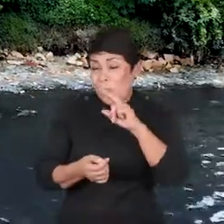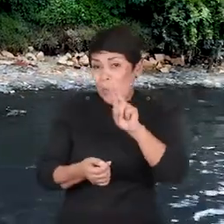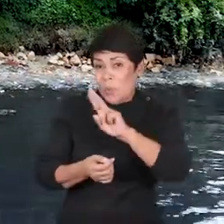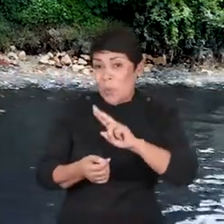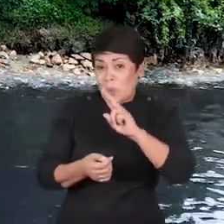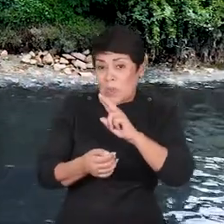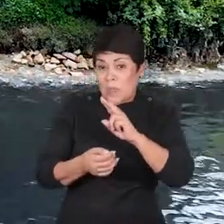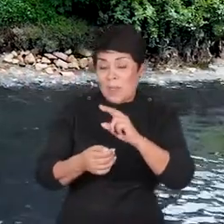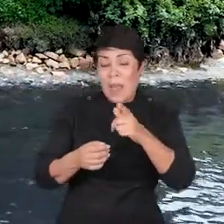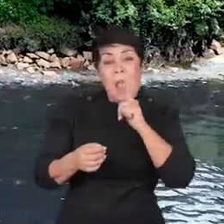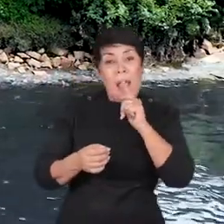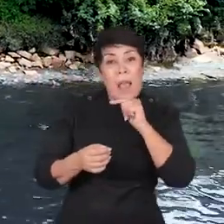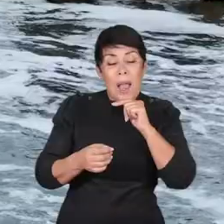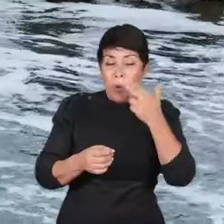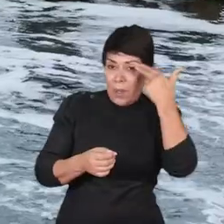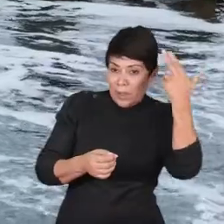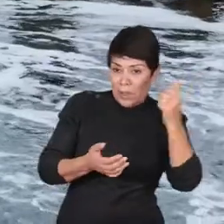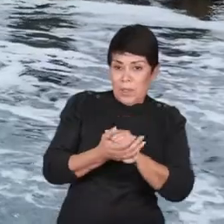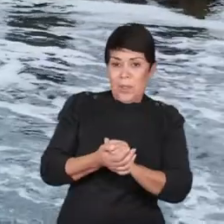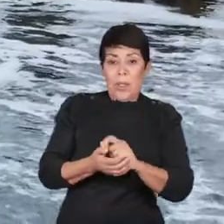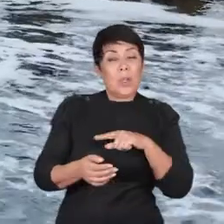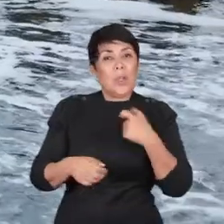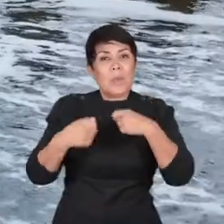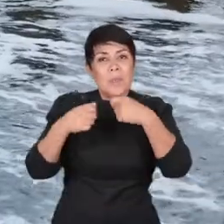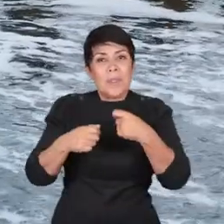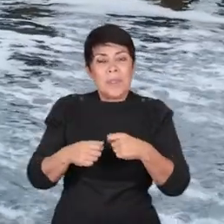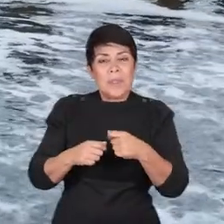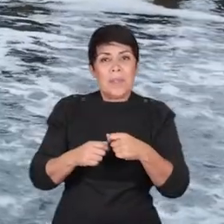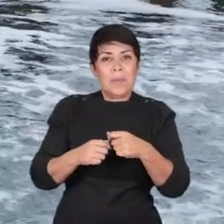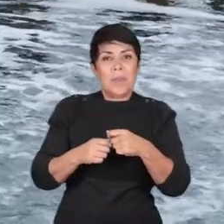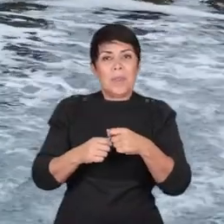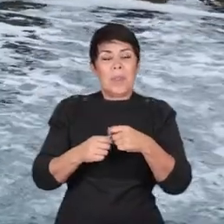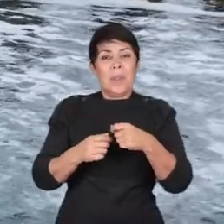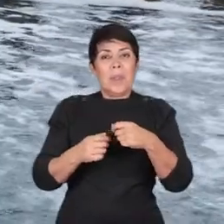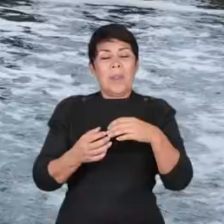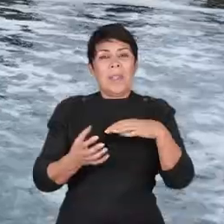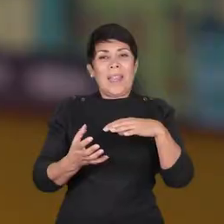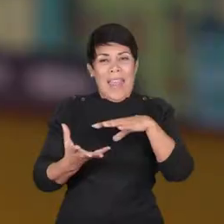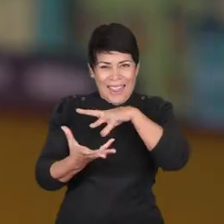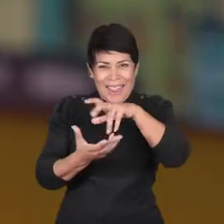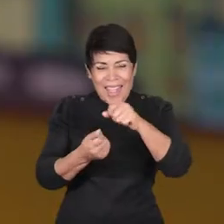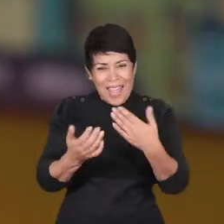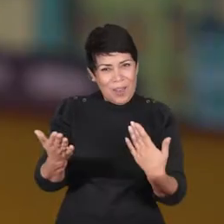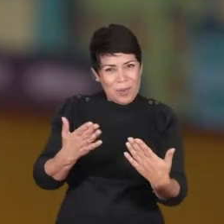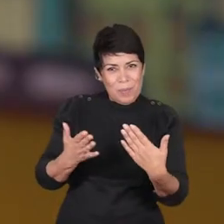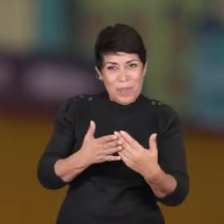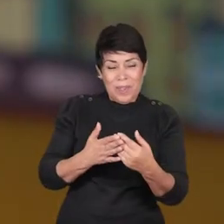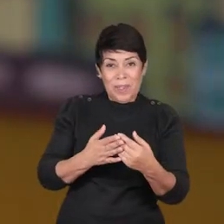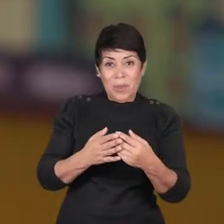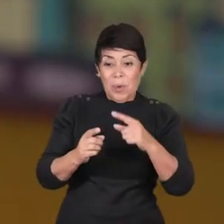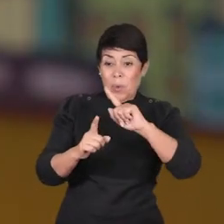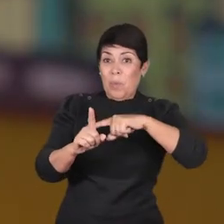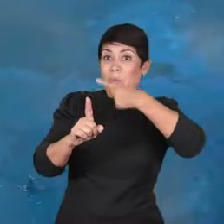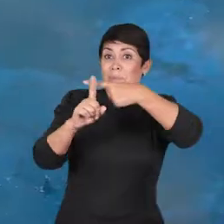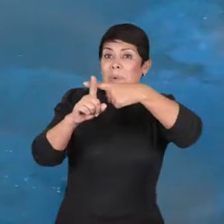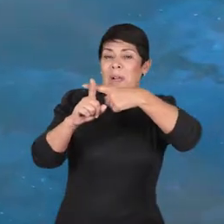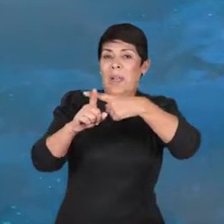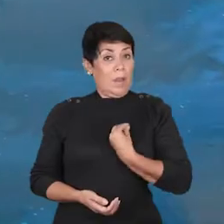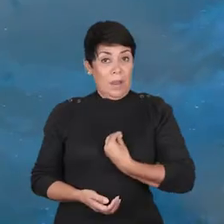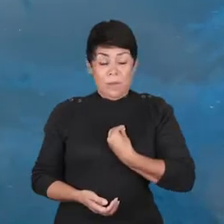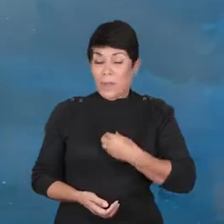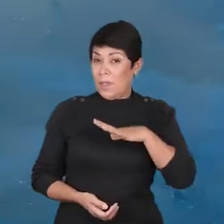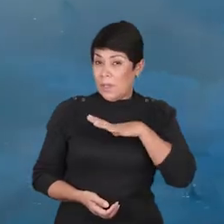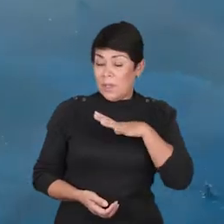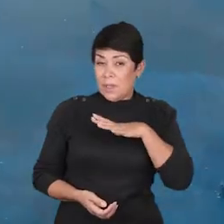Nós precisamos de mais ou menos 1,5 planetas para o nosso padrão de vida.